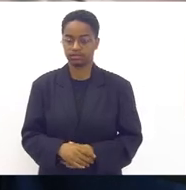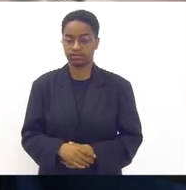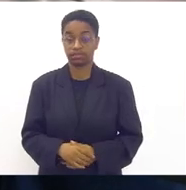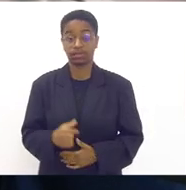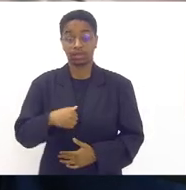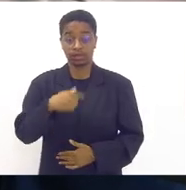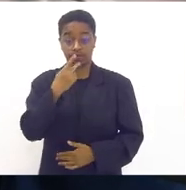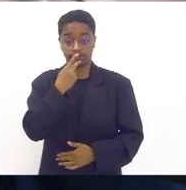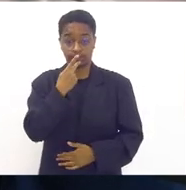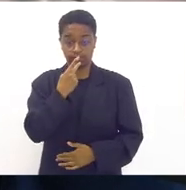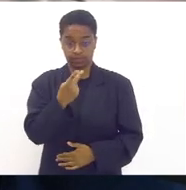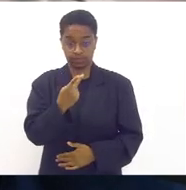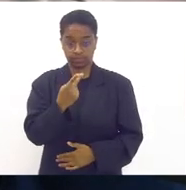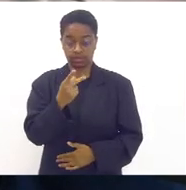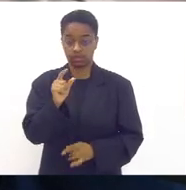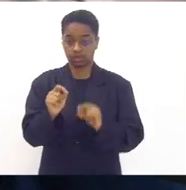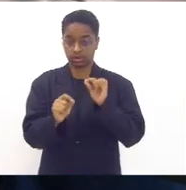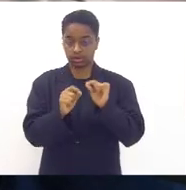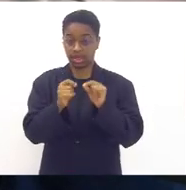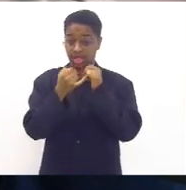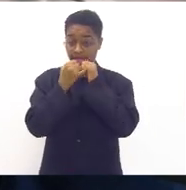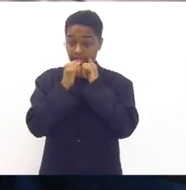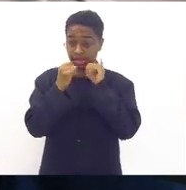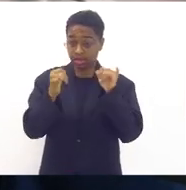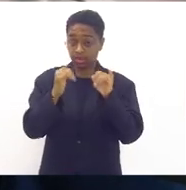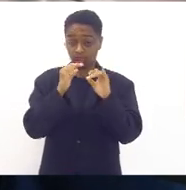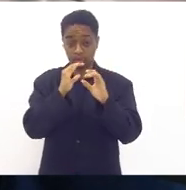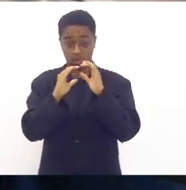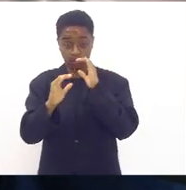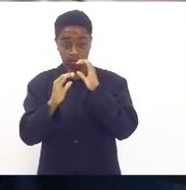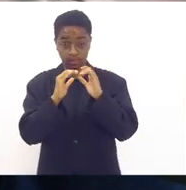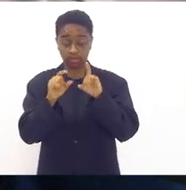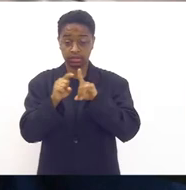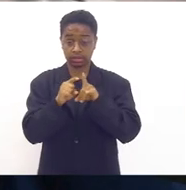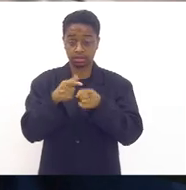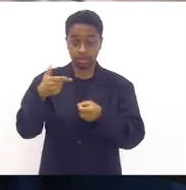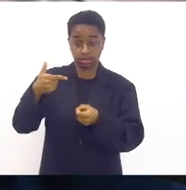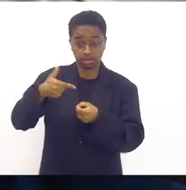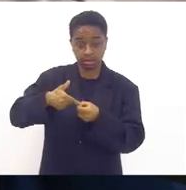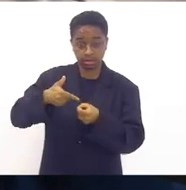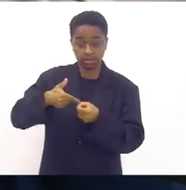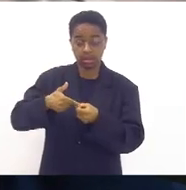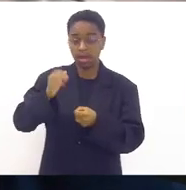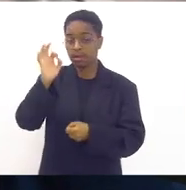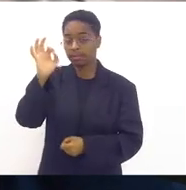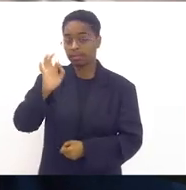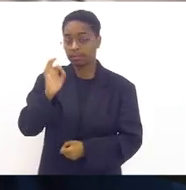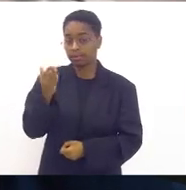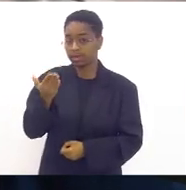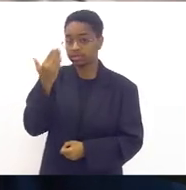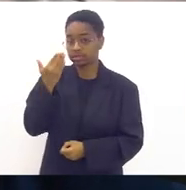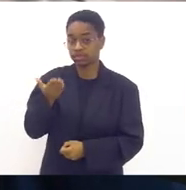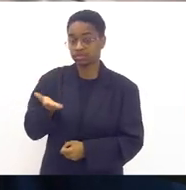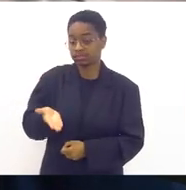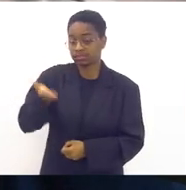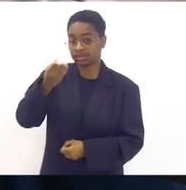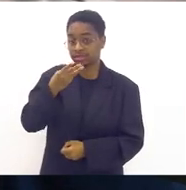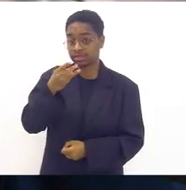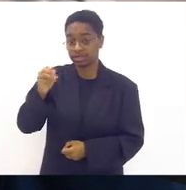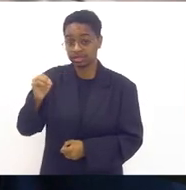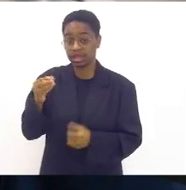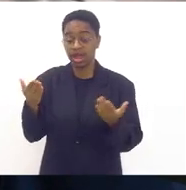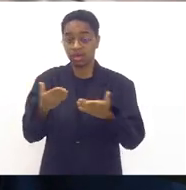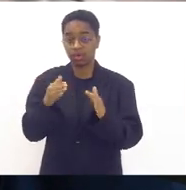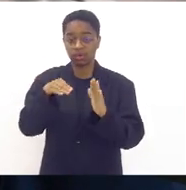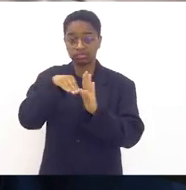Que energia, telecomunicações e combustível, a alíquota que era superior a 30, caiu para 18 a